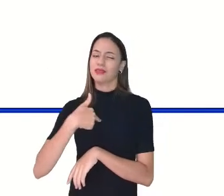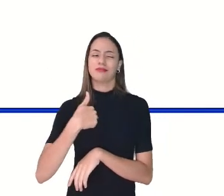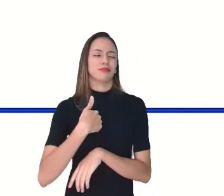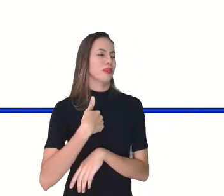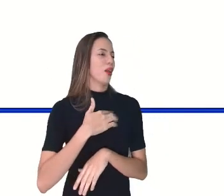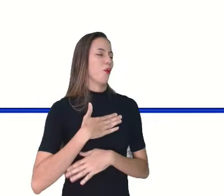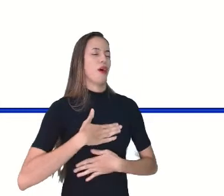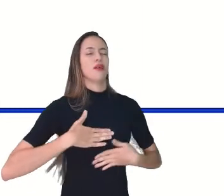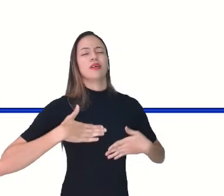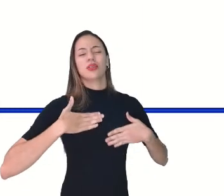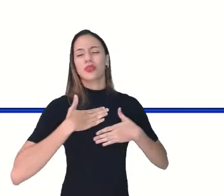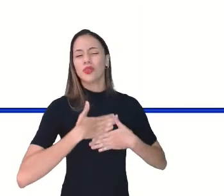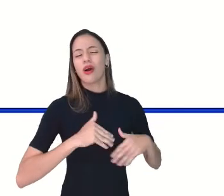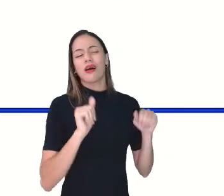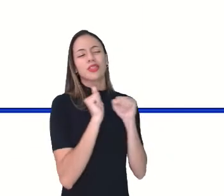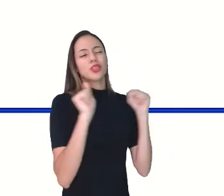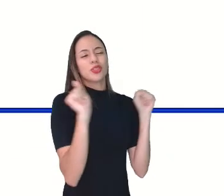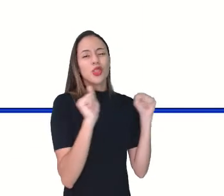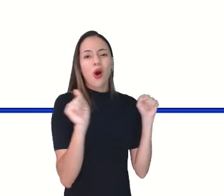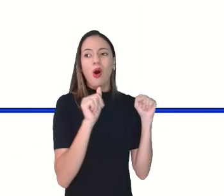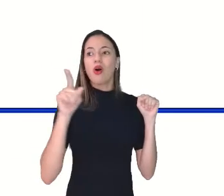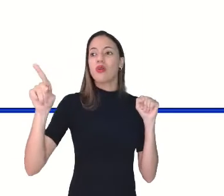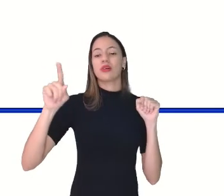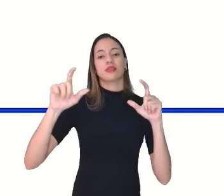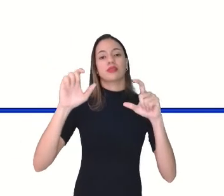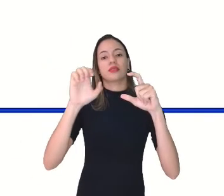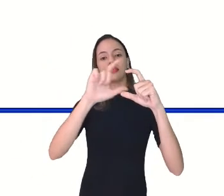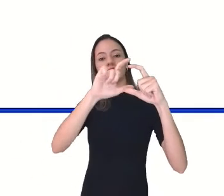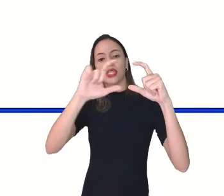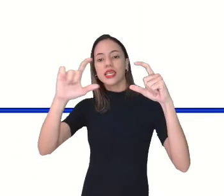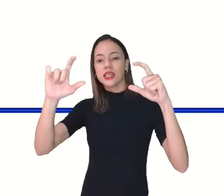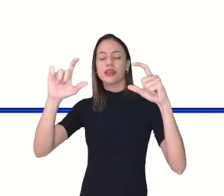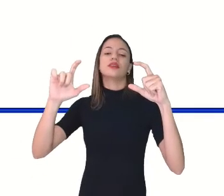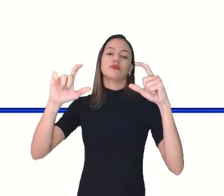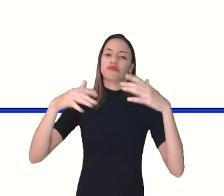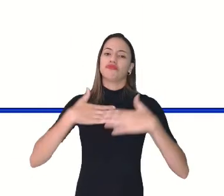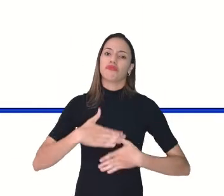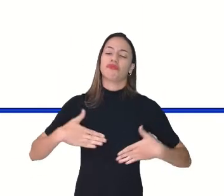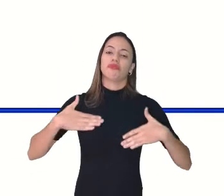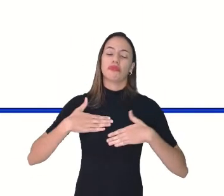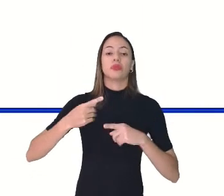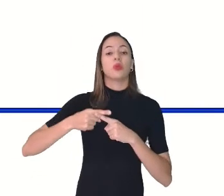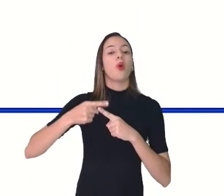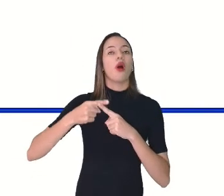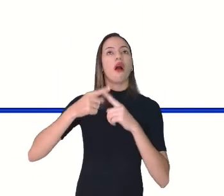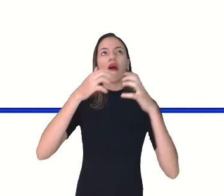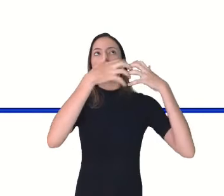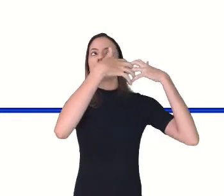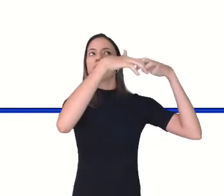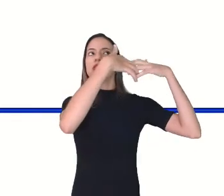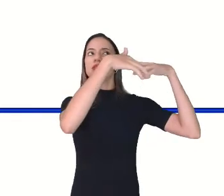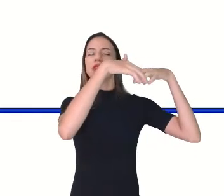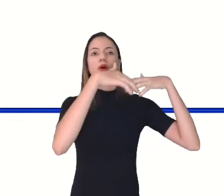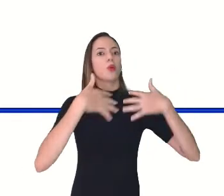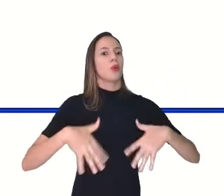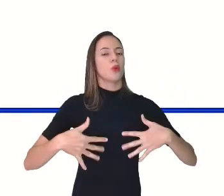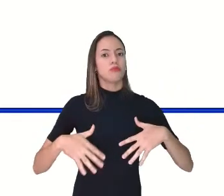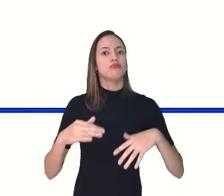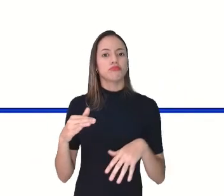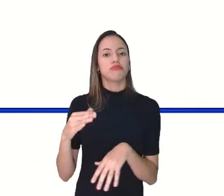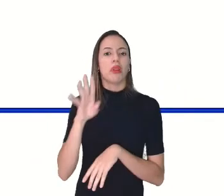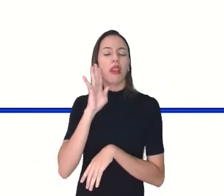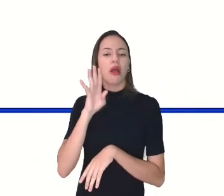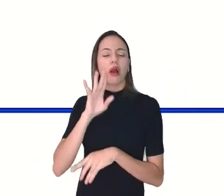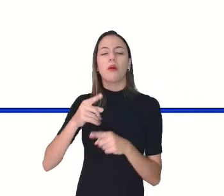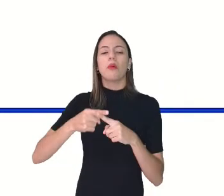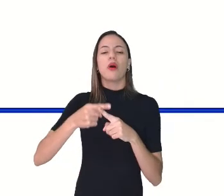adoro Mafalda. Adoro essa tirinha. E essa tirinha traz uma reflexão bem legal, viu, professora Carol? A partir